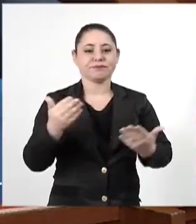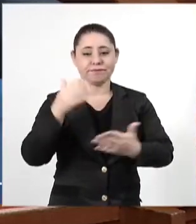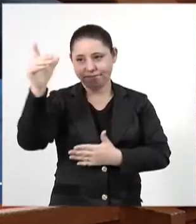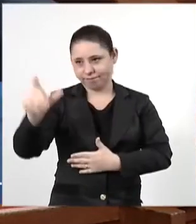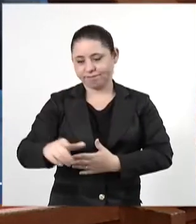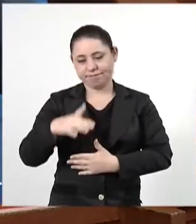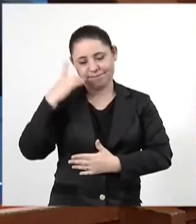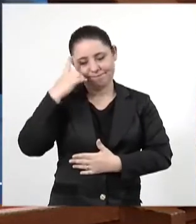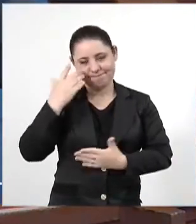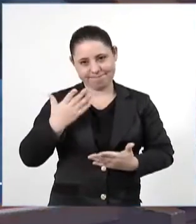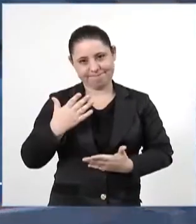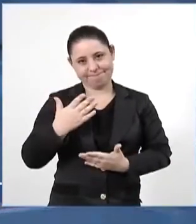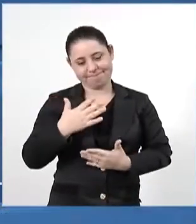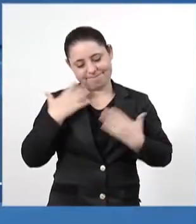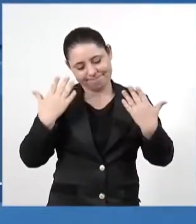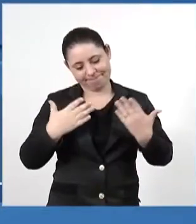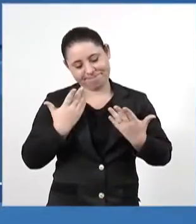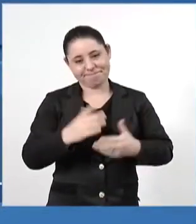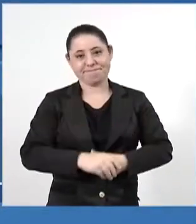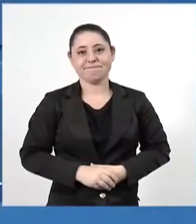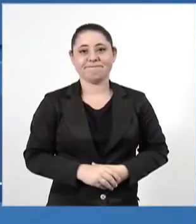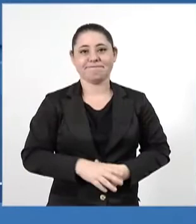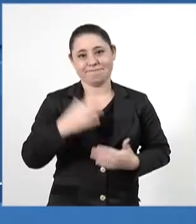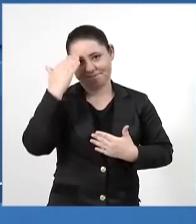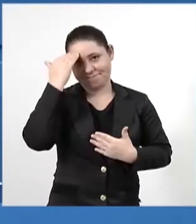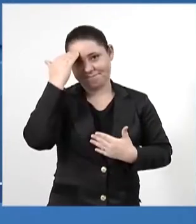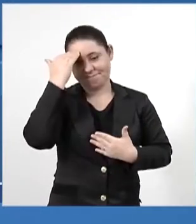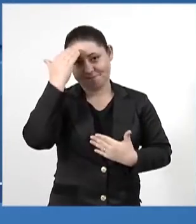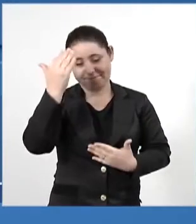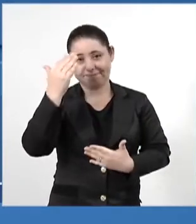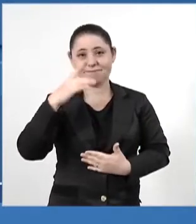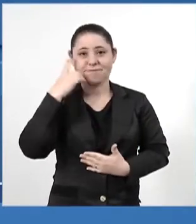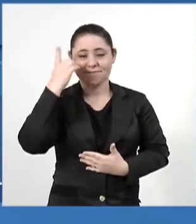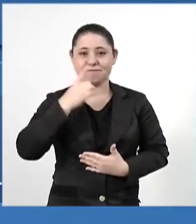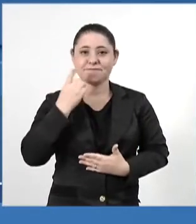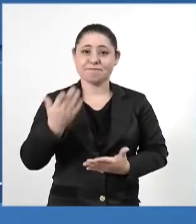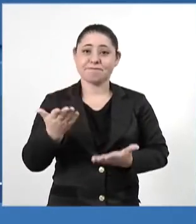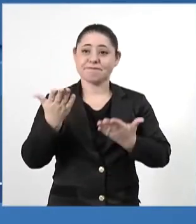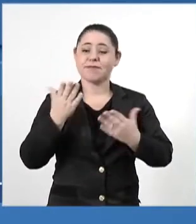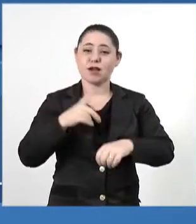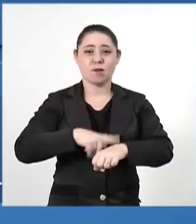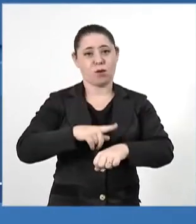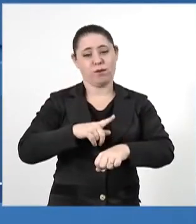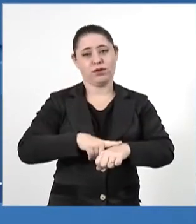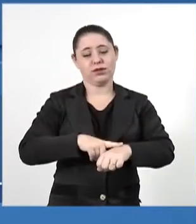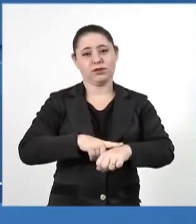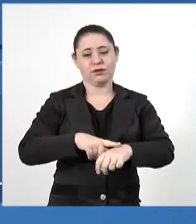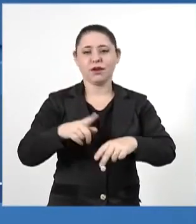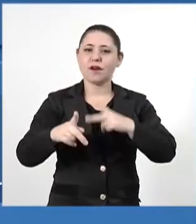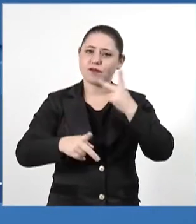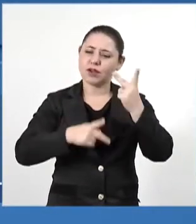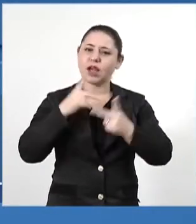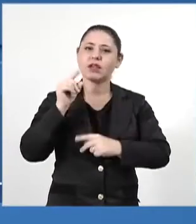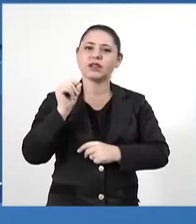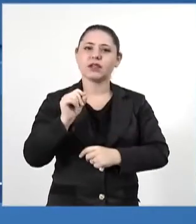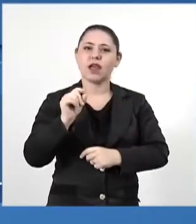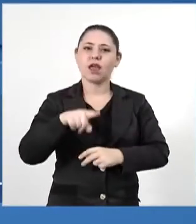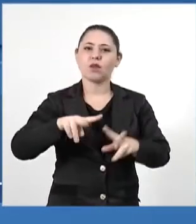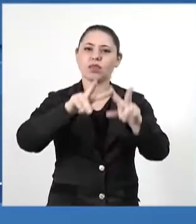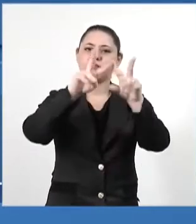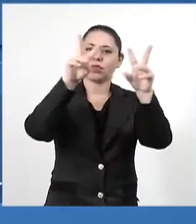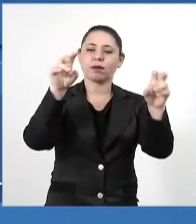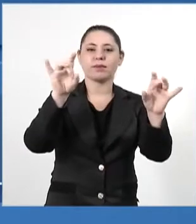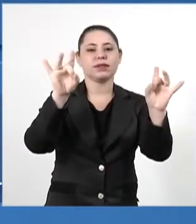Vossa Excelência com a maior alegria. Eu agradeço a parte concedida de Vossa Excelência e dizer que esse é um tema